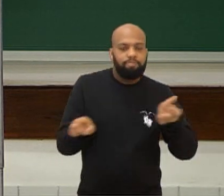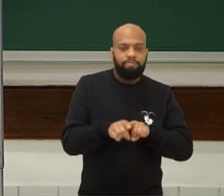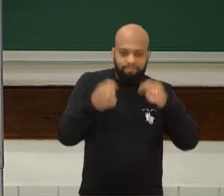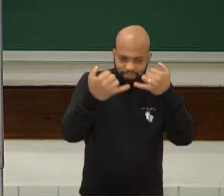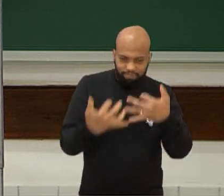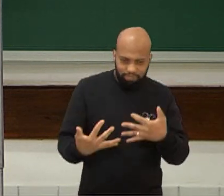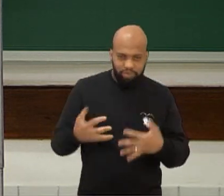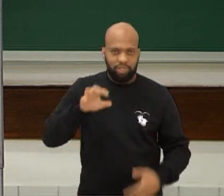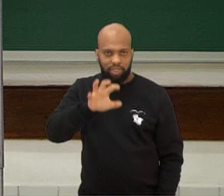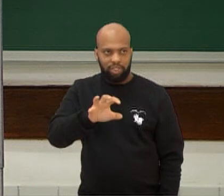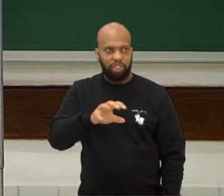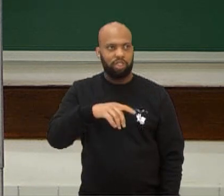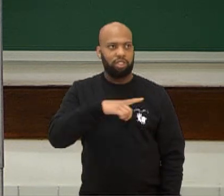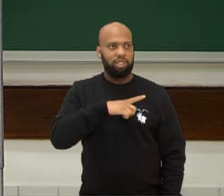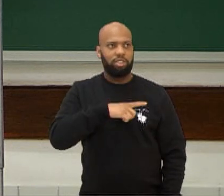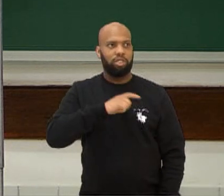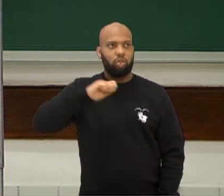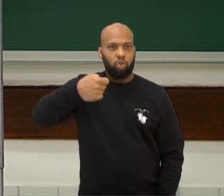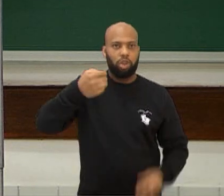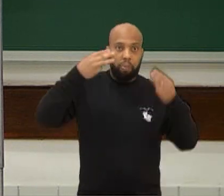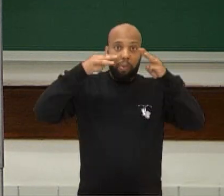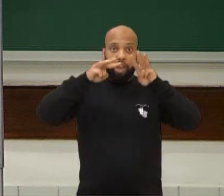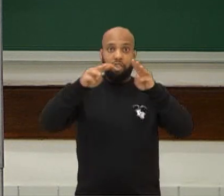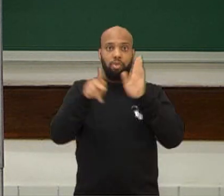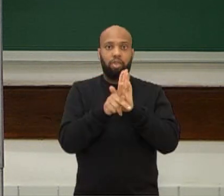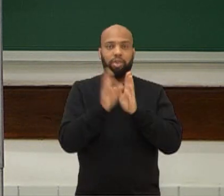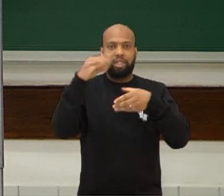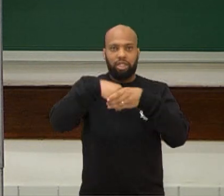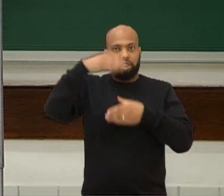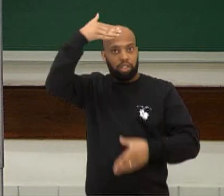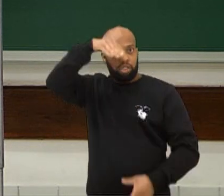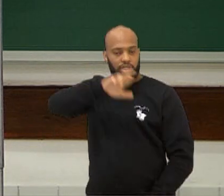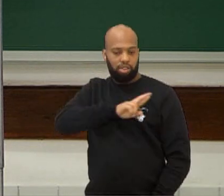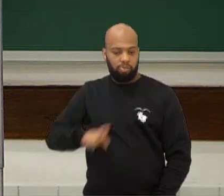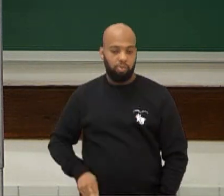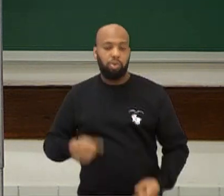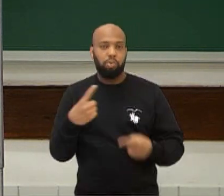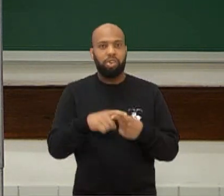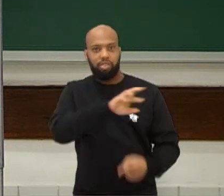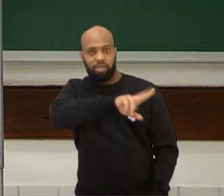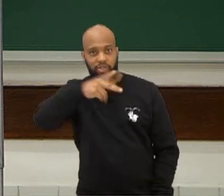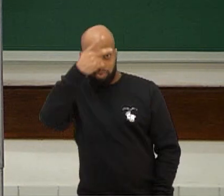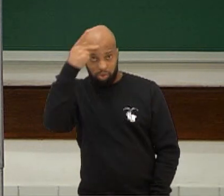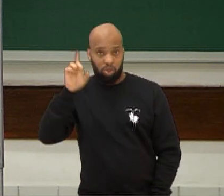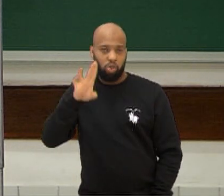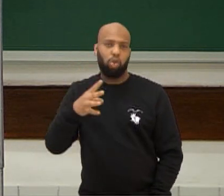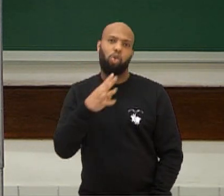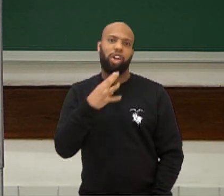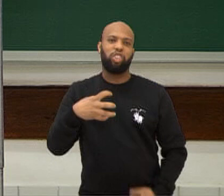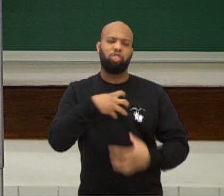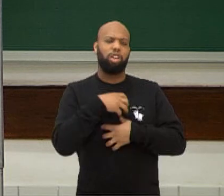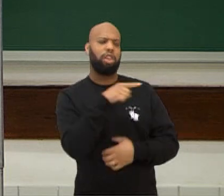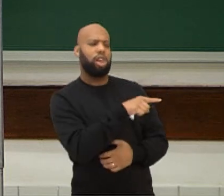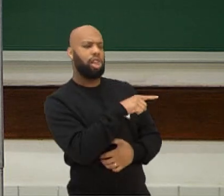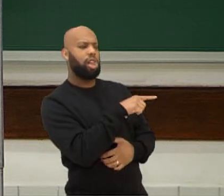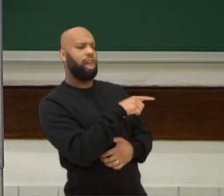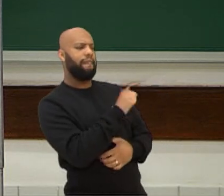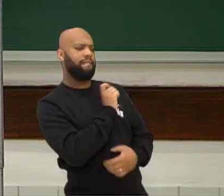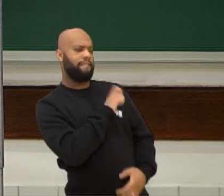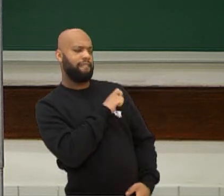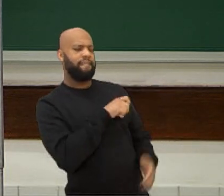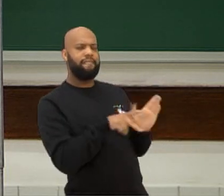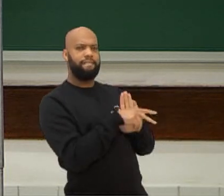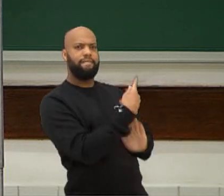com vocês sobre essa questão do Maquiavel republicano, porque muita gente só conhece o aspecto maquiavélico, né? E acaba